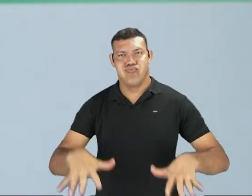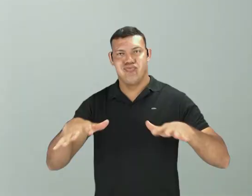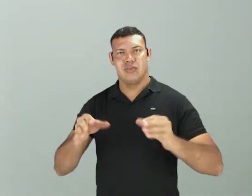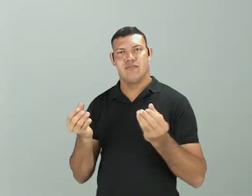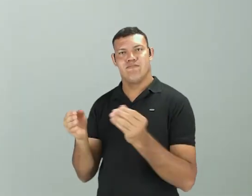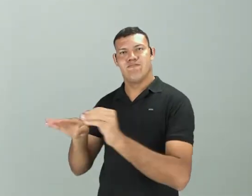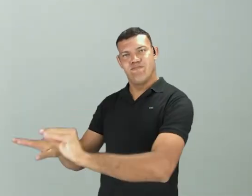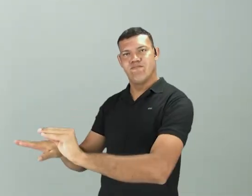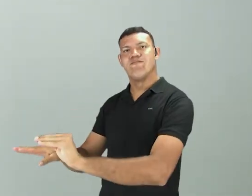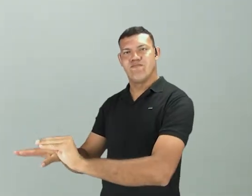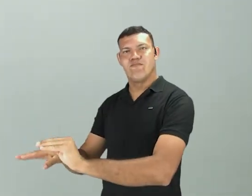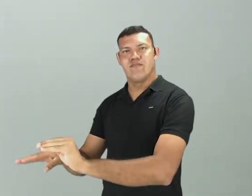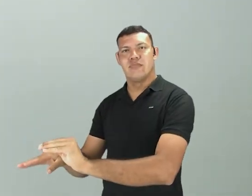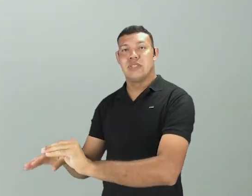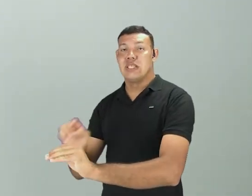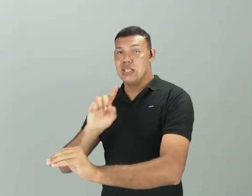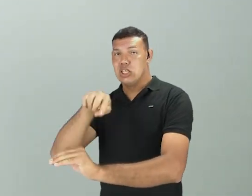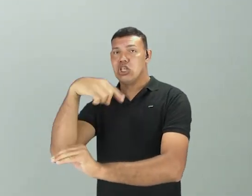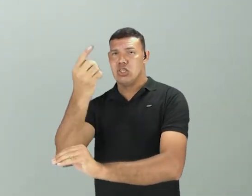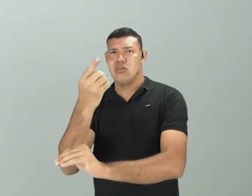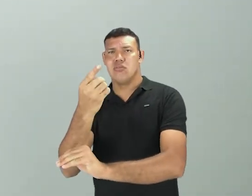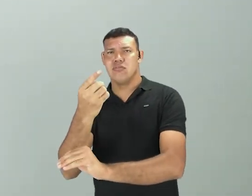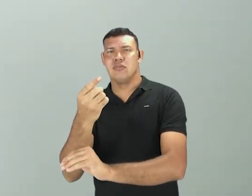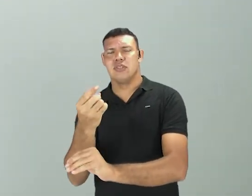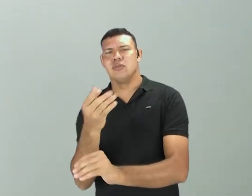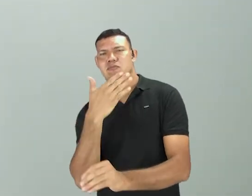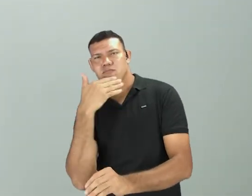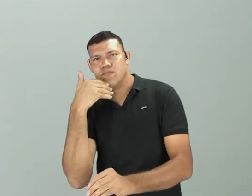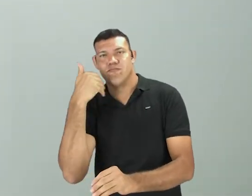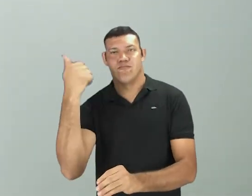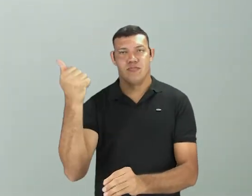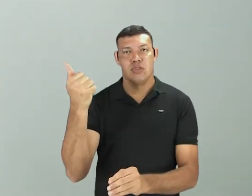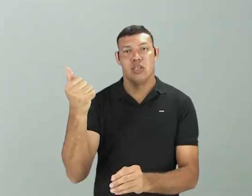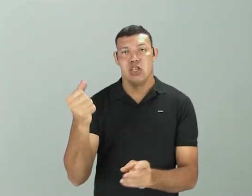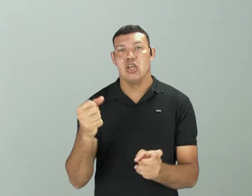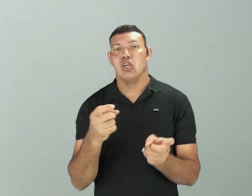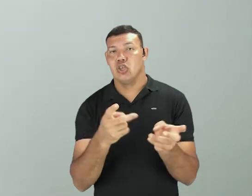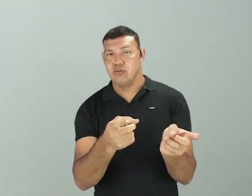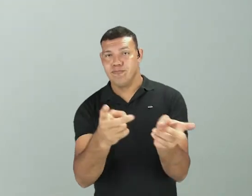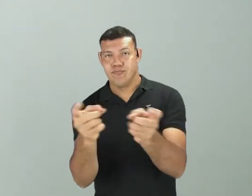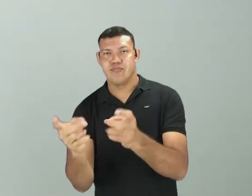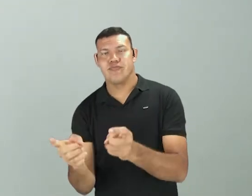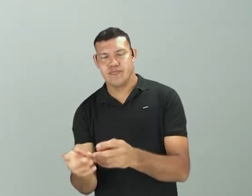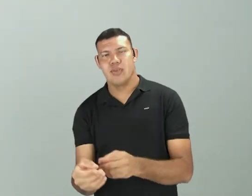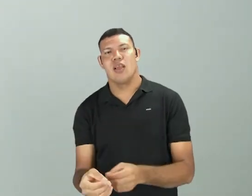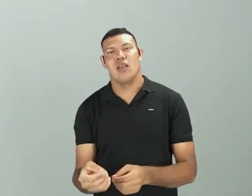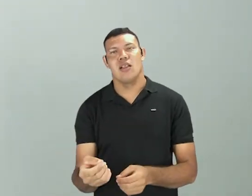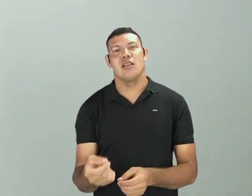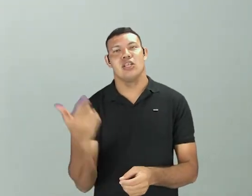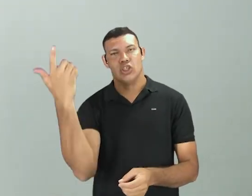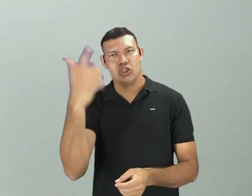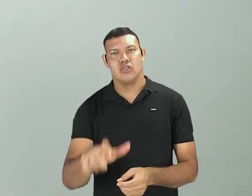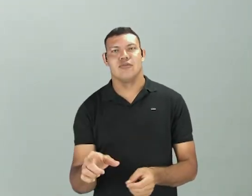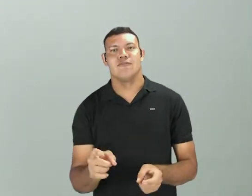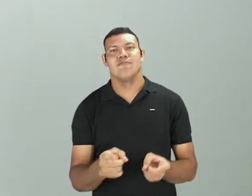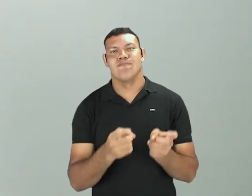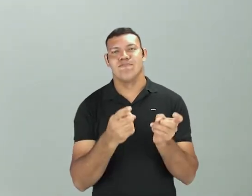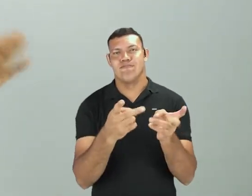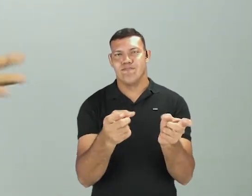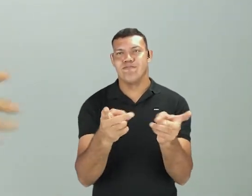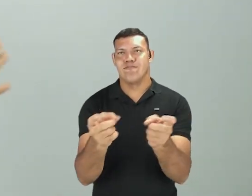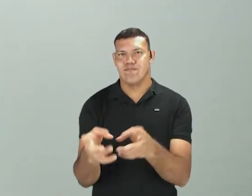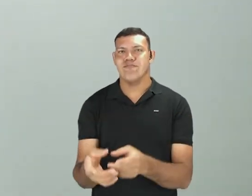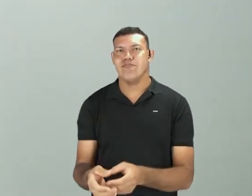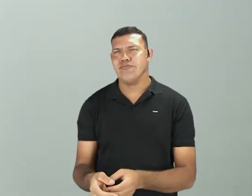for favorável, esse café vai ser vendido novamente, né? Então, os cafeicultores, os produtores de café, eles continuam aí produzindo sem